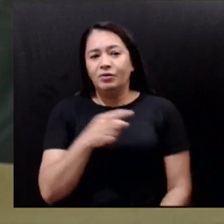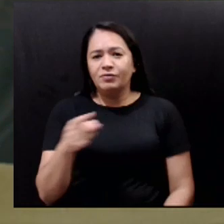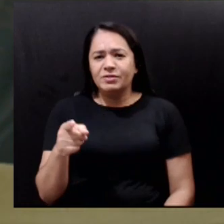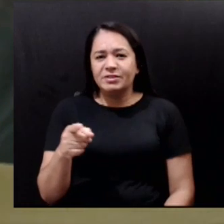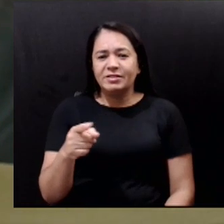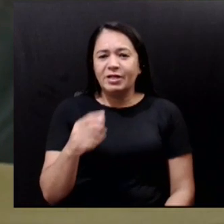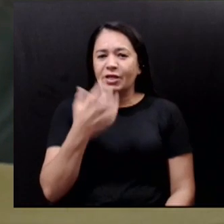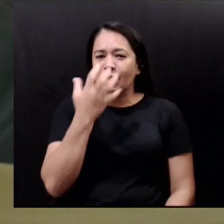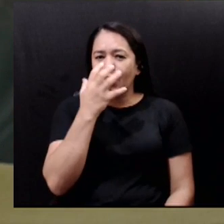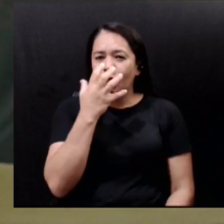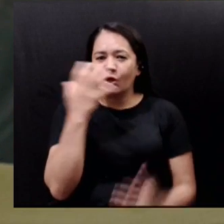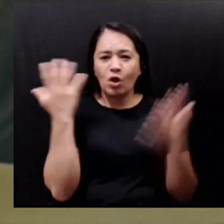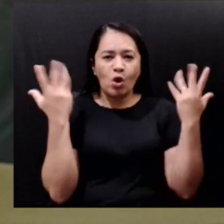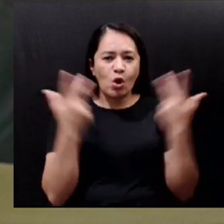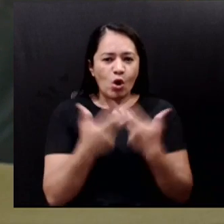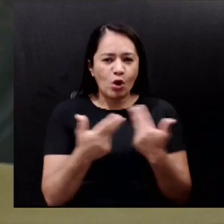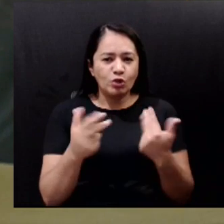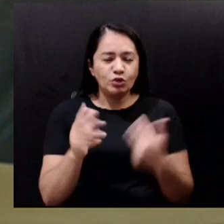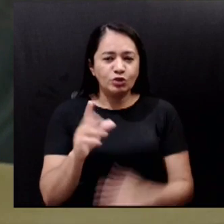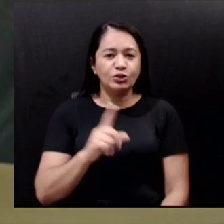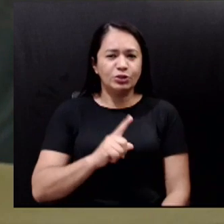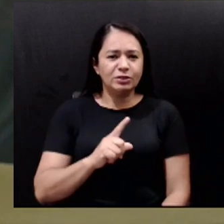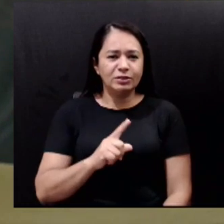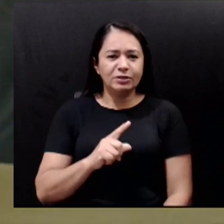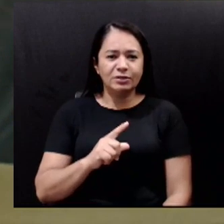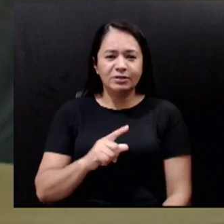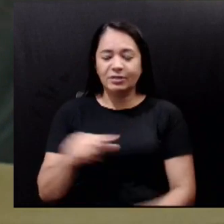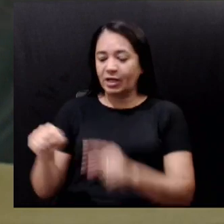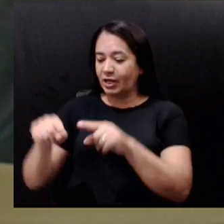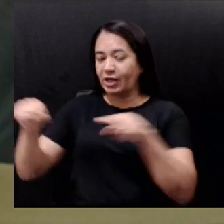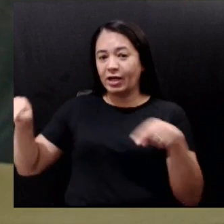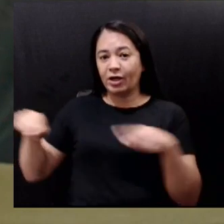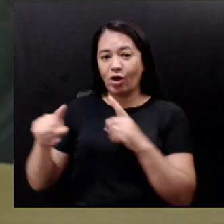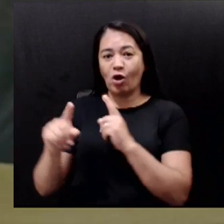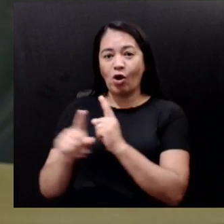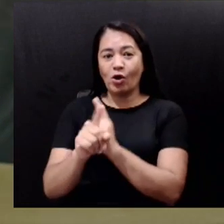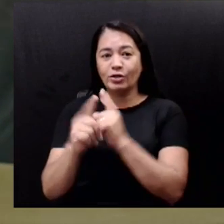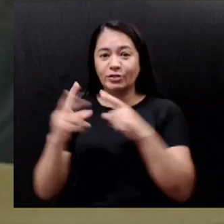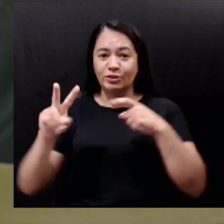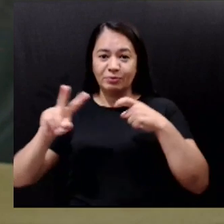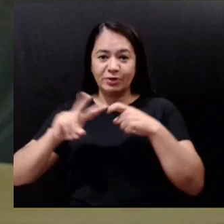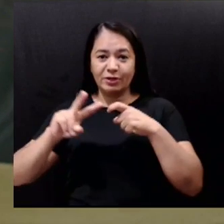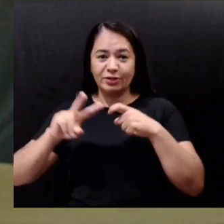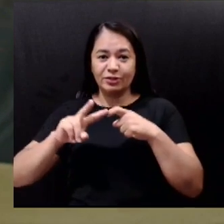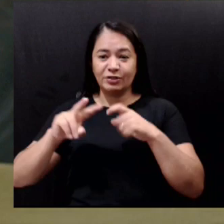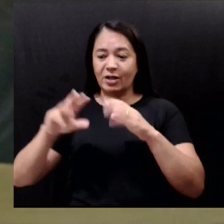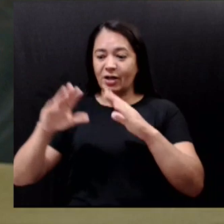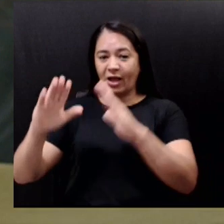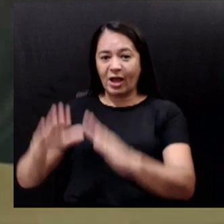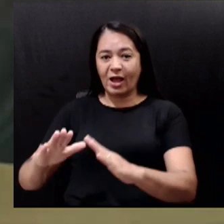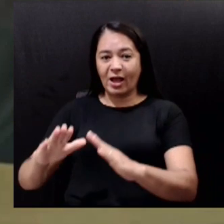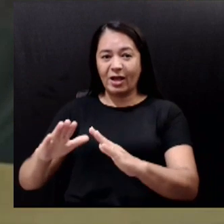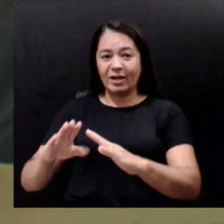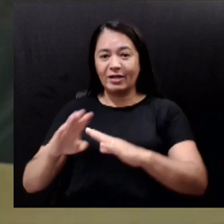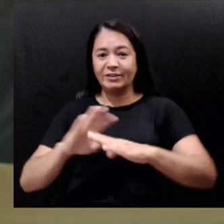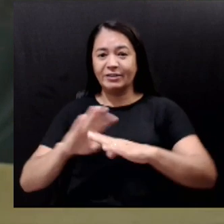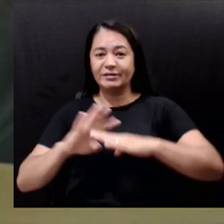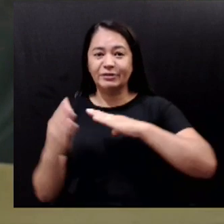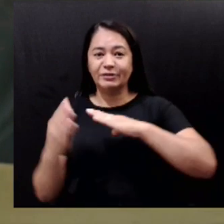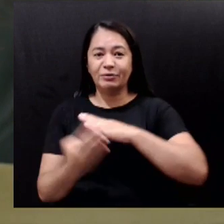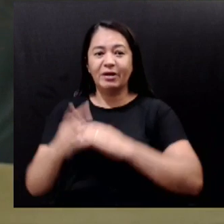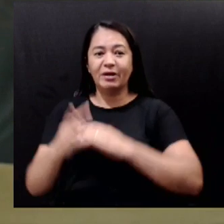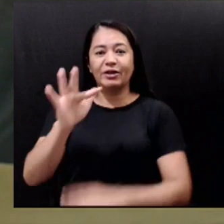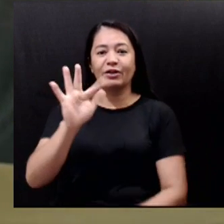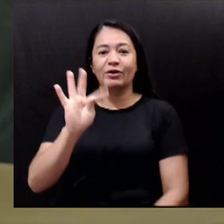petzinho, consultório veterinário móvel vai ficar na região do Taquaral até o dia 6 de junho, tá? O serviço